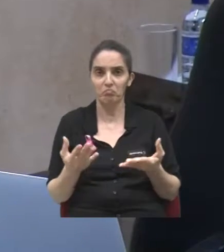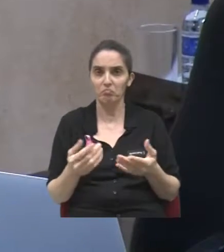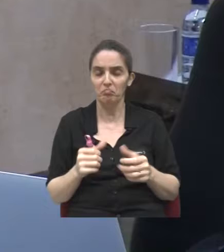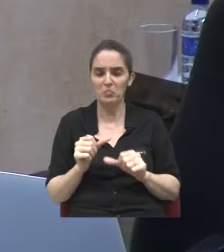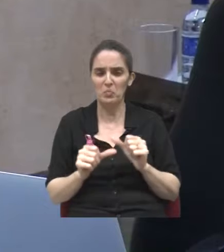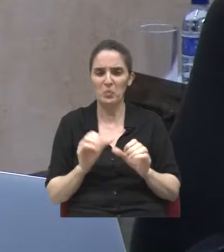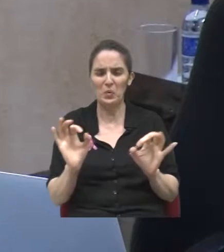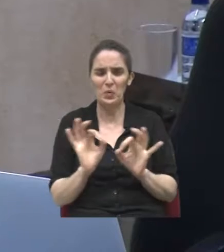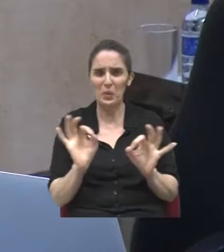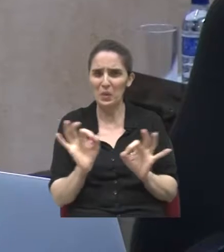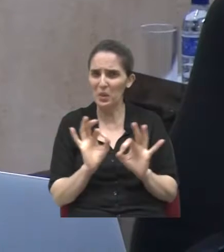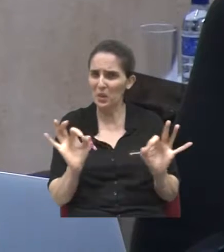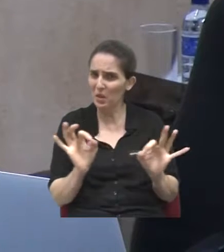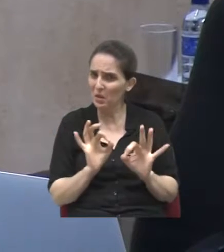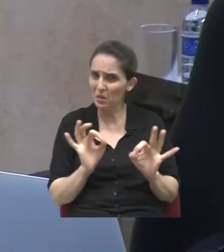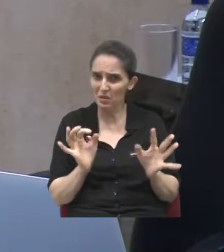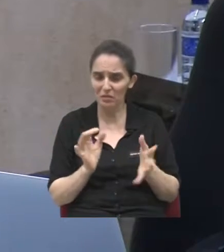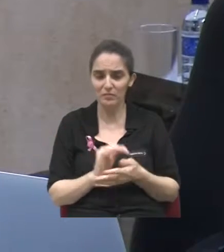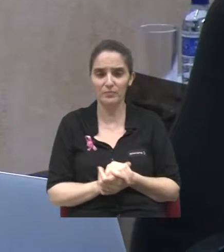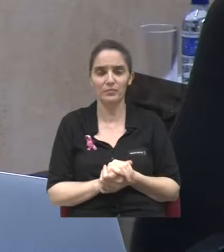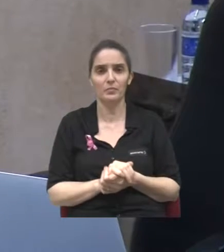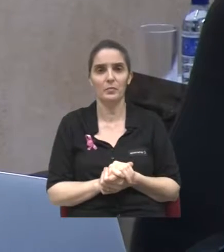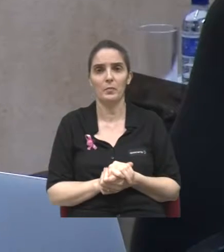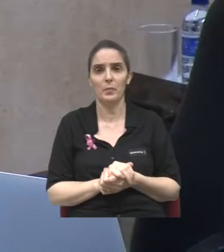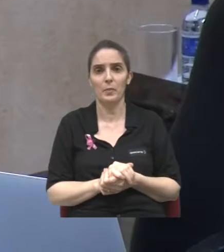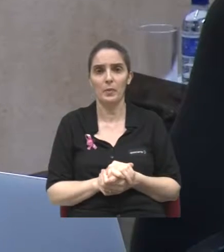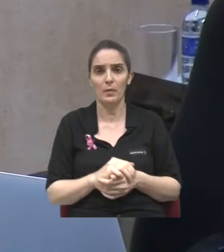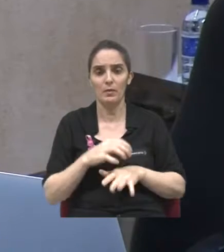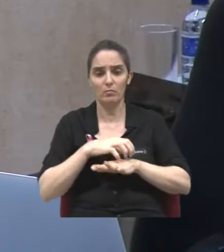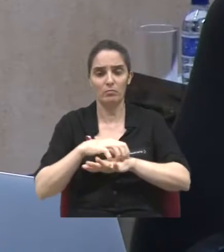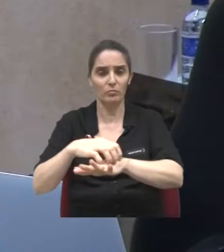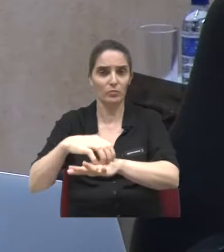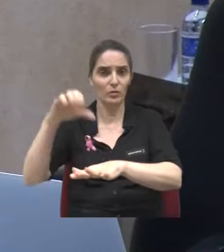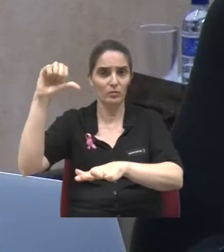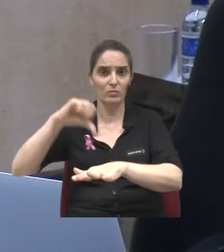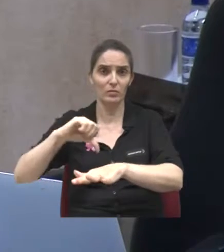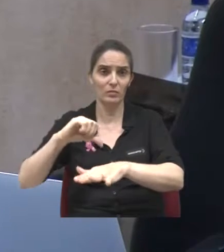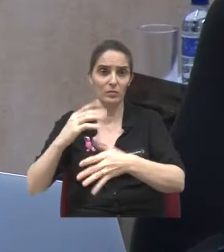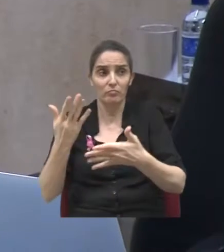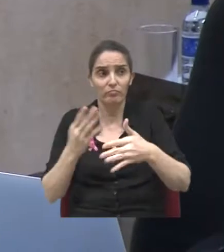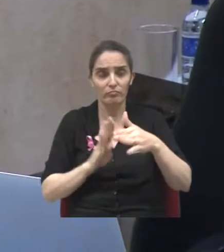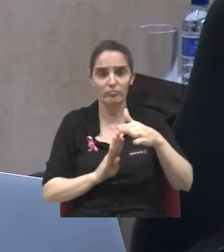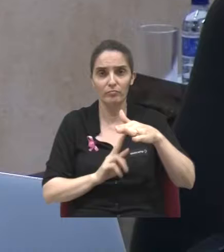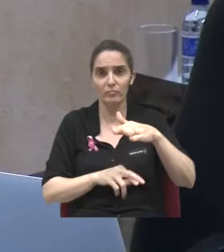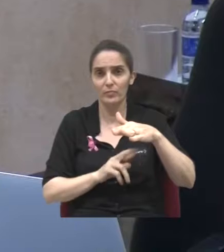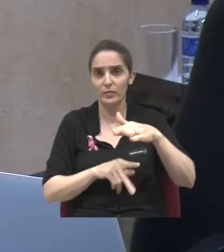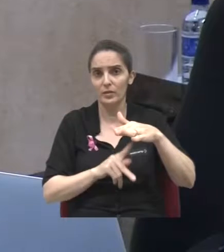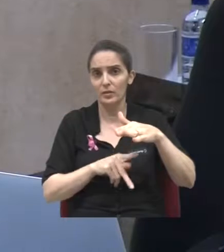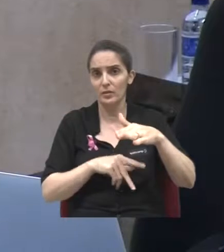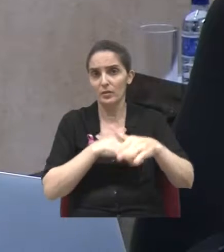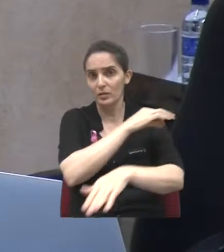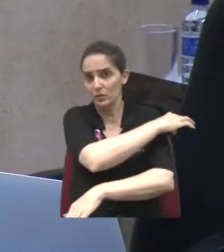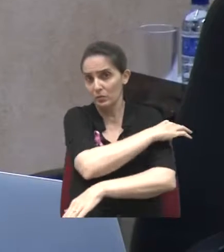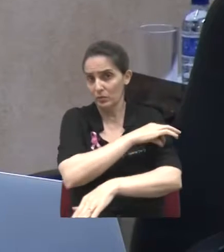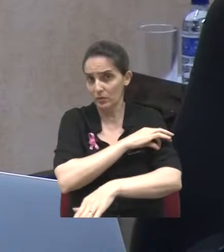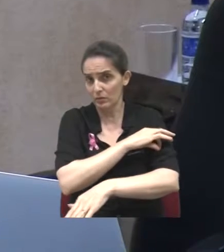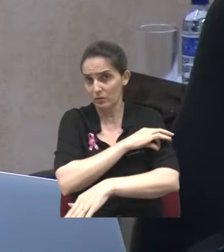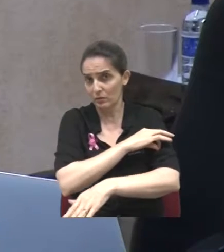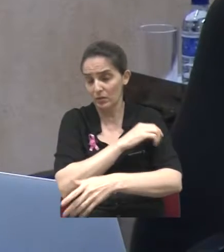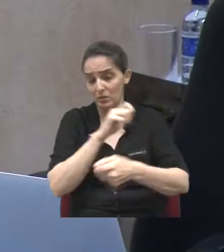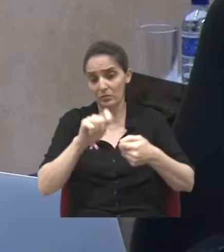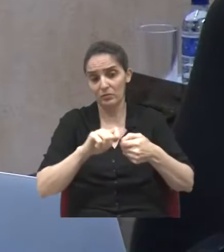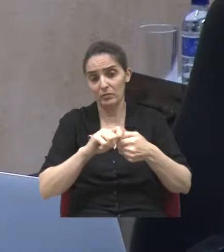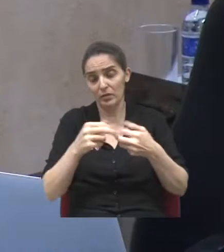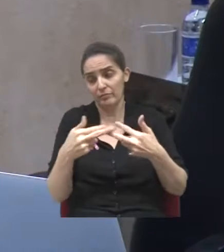vimos mudanças acerca do transporte coletivo. Quem sabe na BRK o prefeito seja um pouco mais feliz